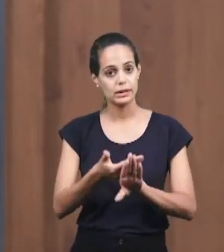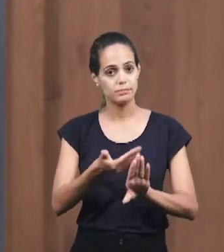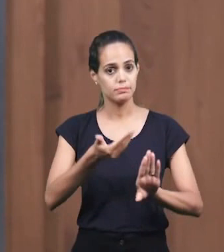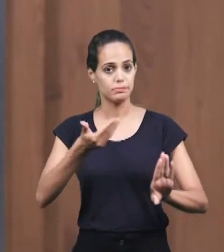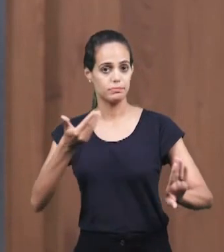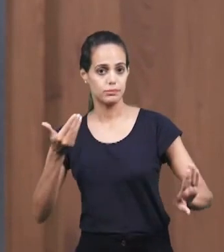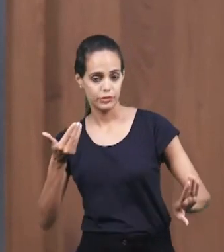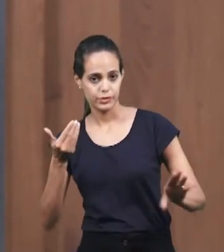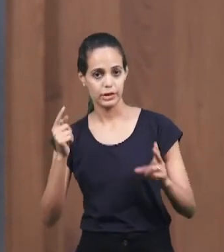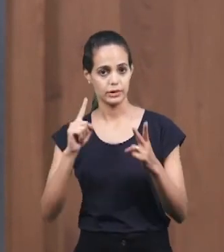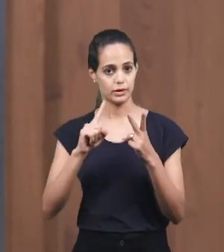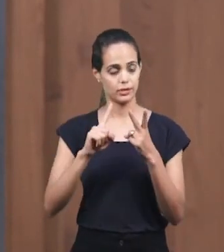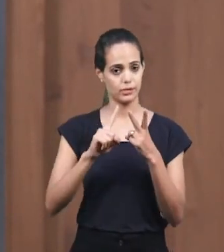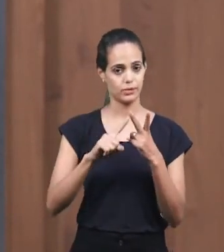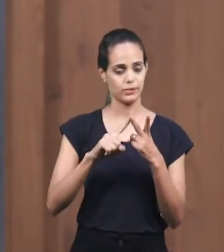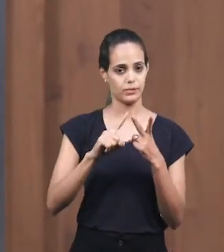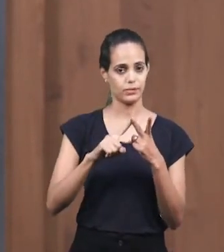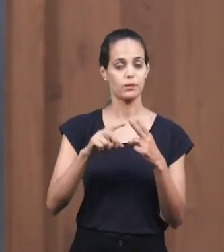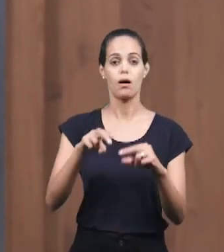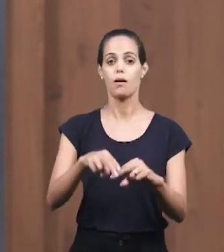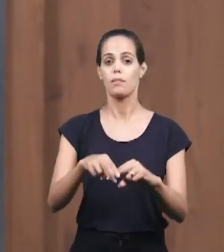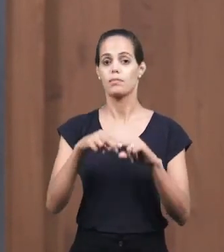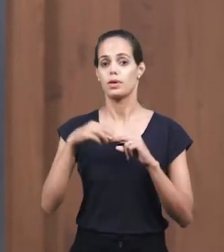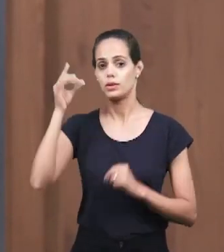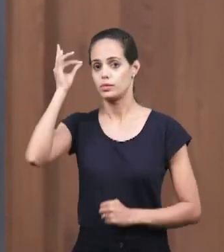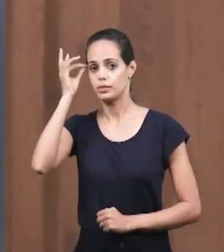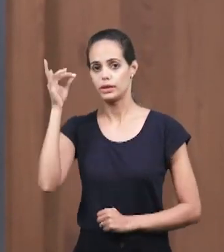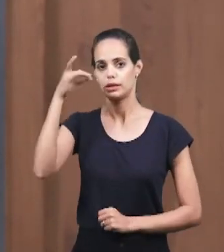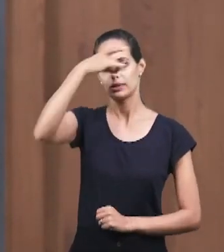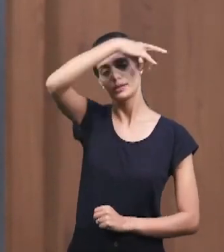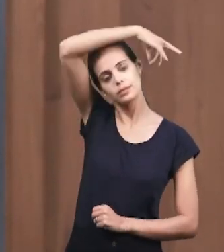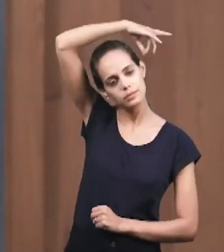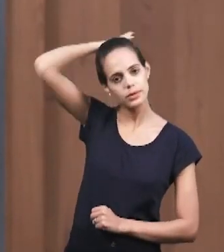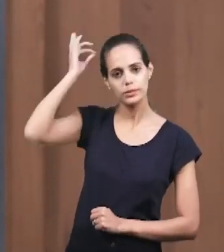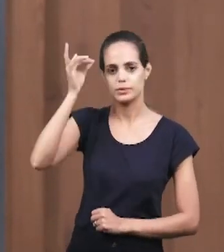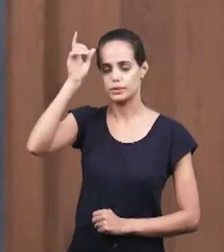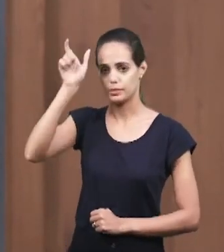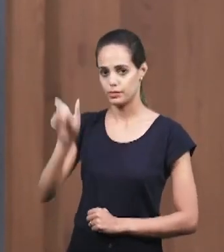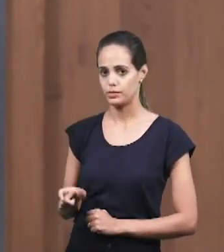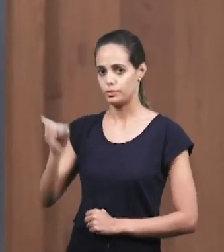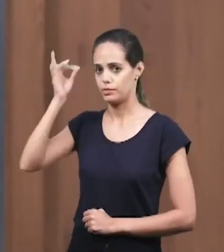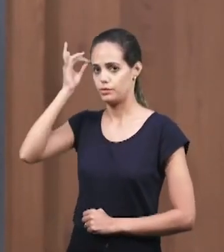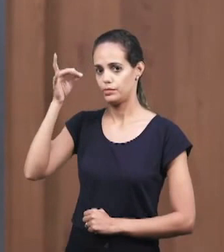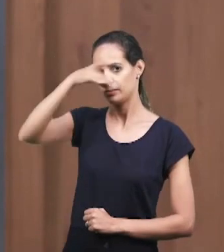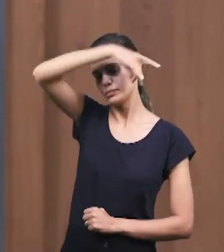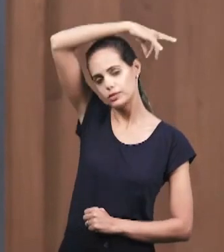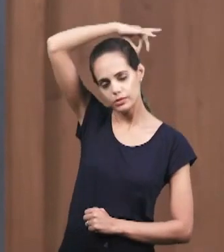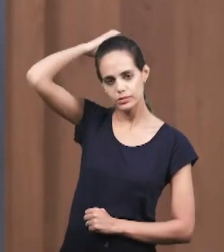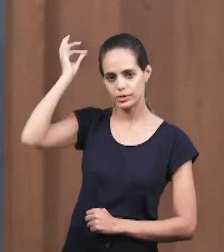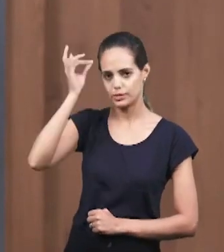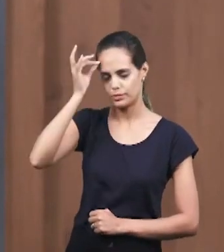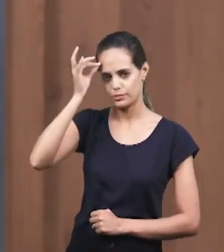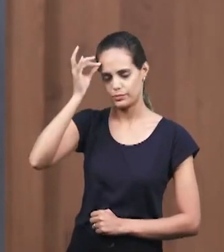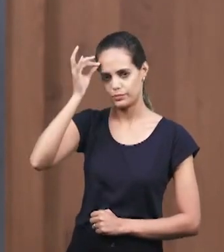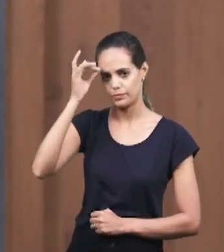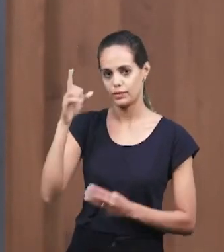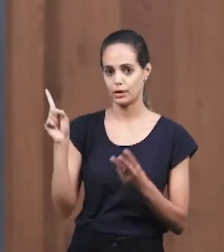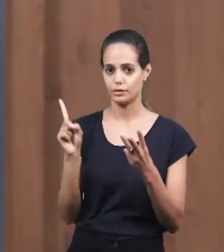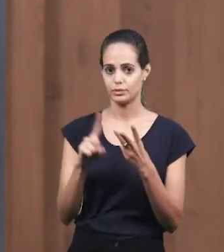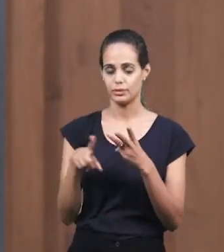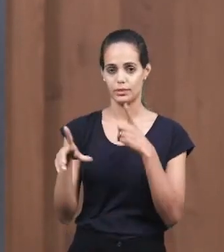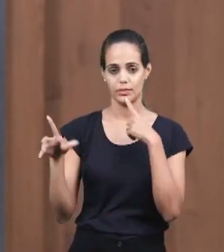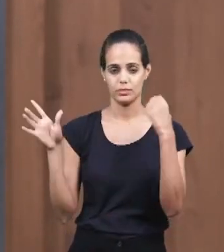é pelo Espírito Santo, ou seja, está identificado ali a pessoa do Espírito Santo, a terceira pessoa da Trindade. E